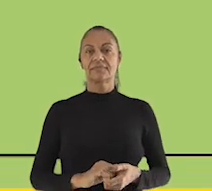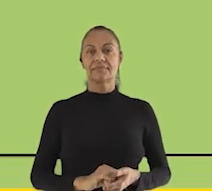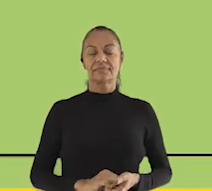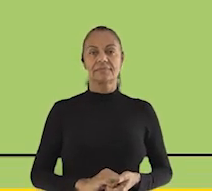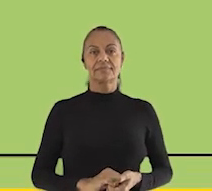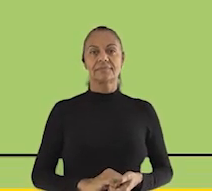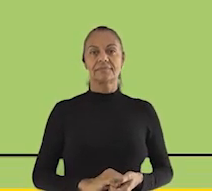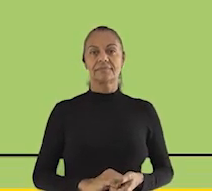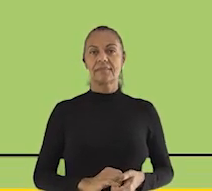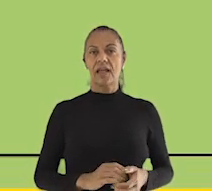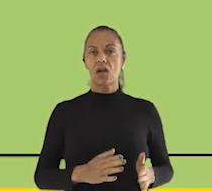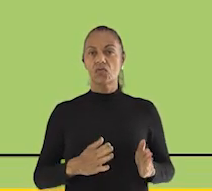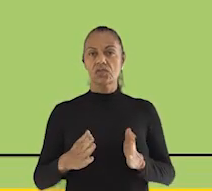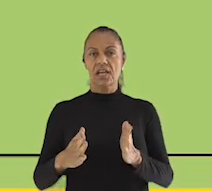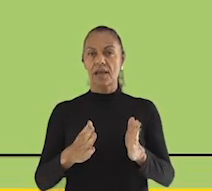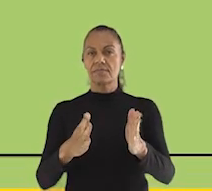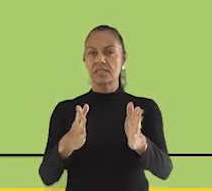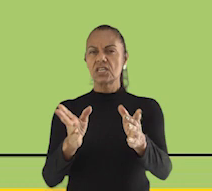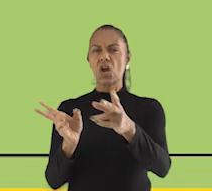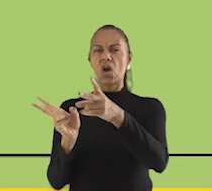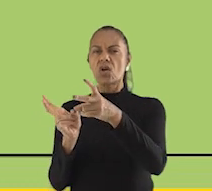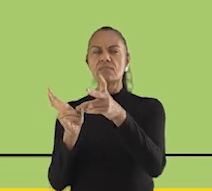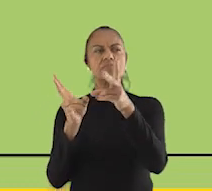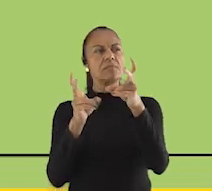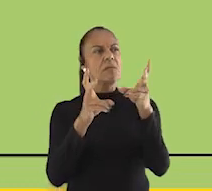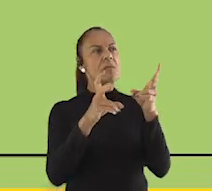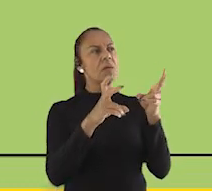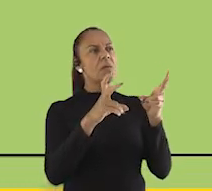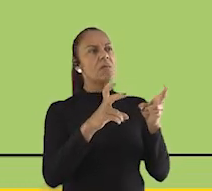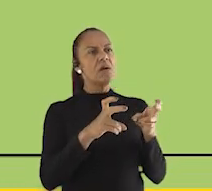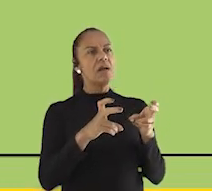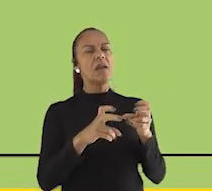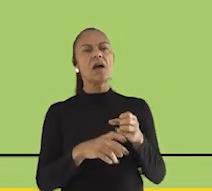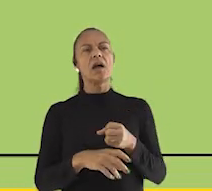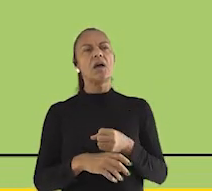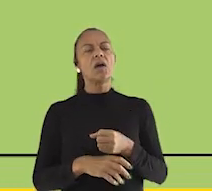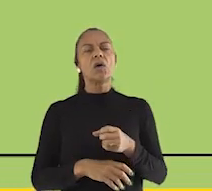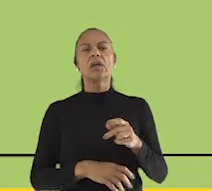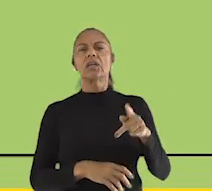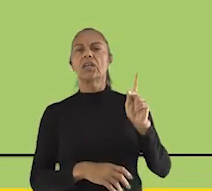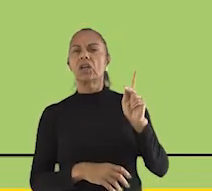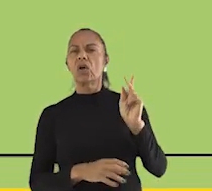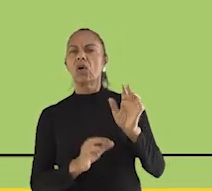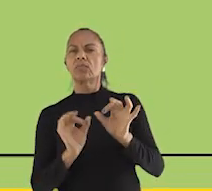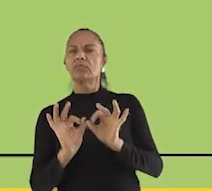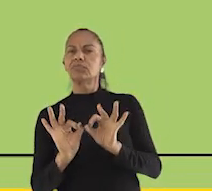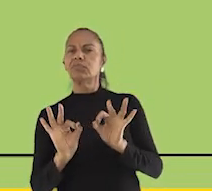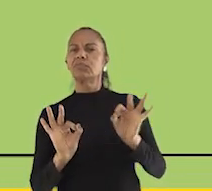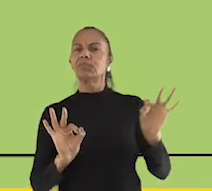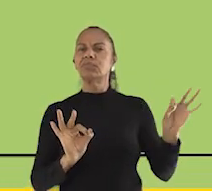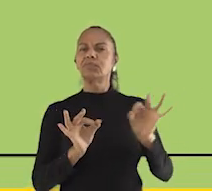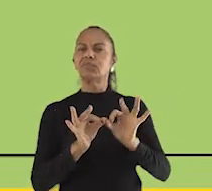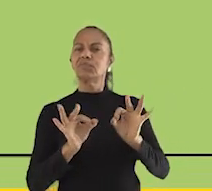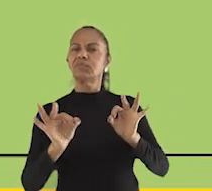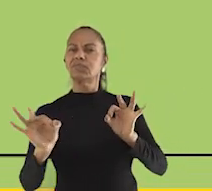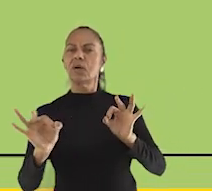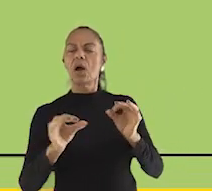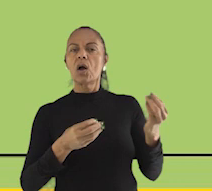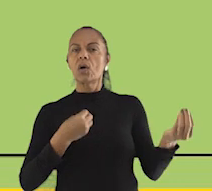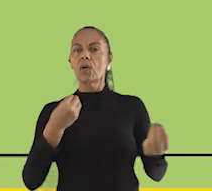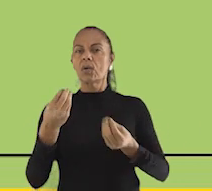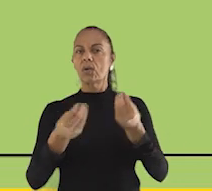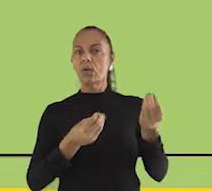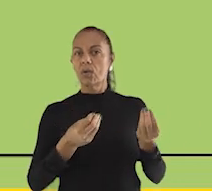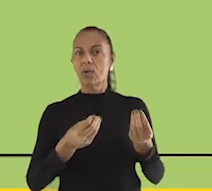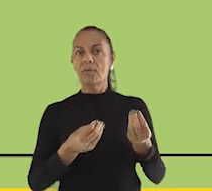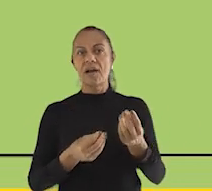Depois de observar as rotas, pela quantidade de quilômetros, fica fácil identificar o caminho que passa